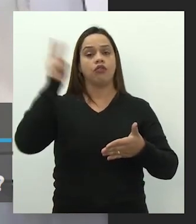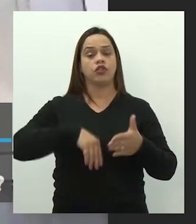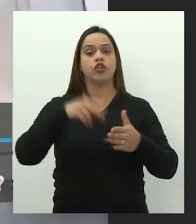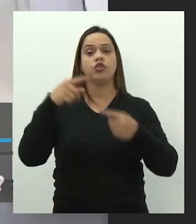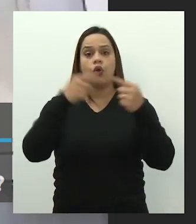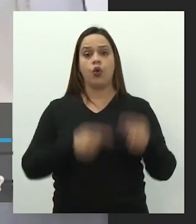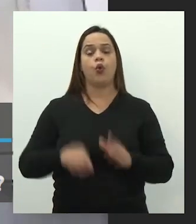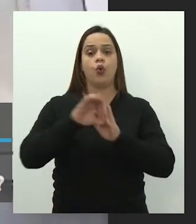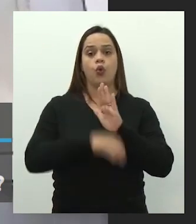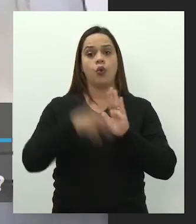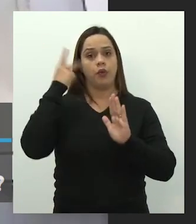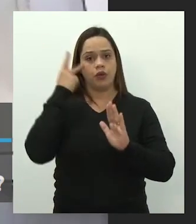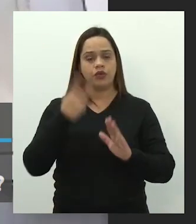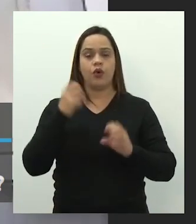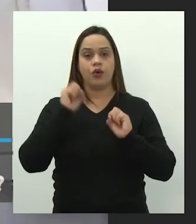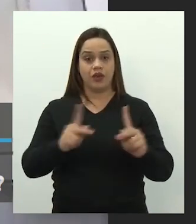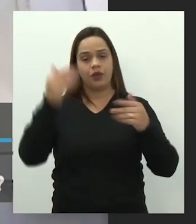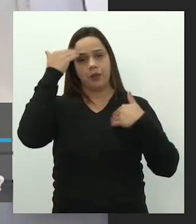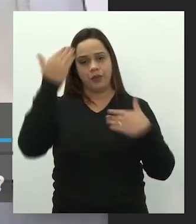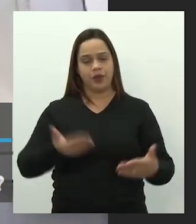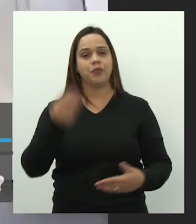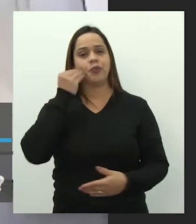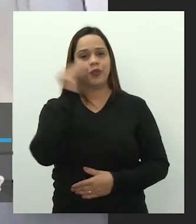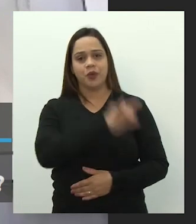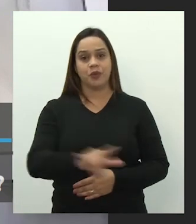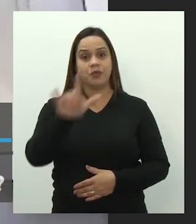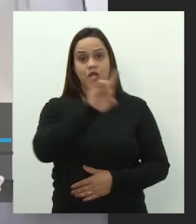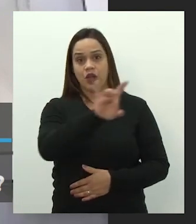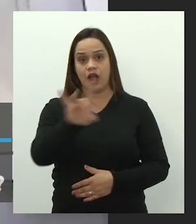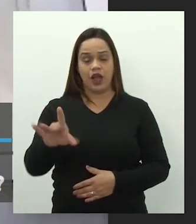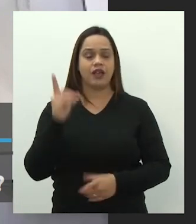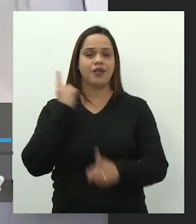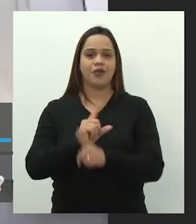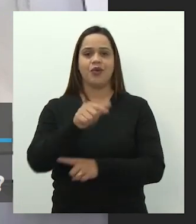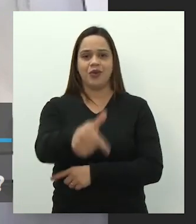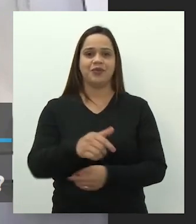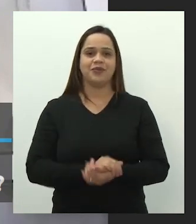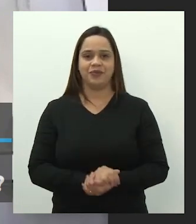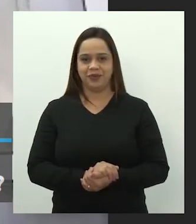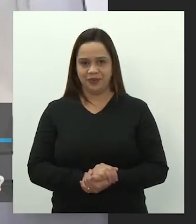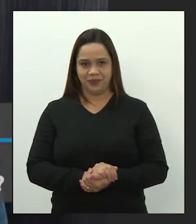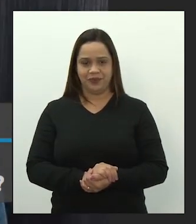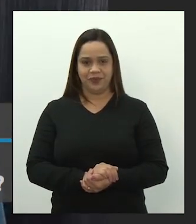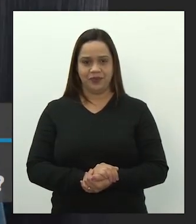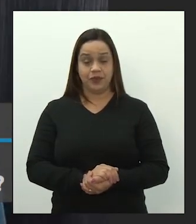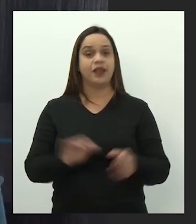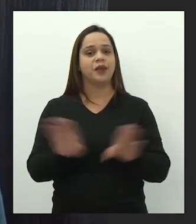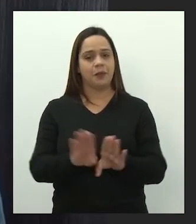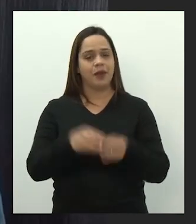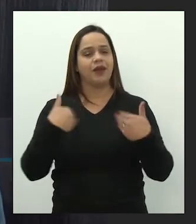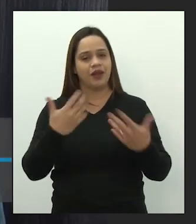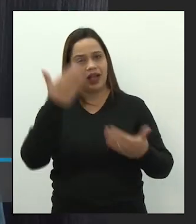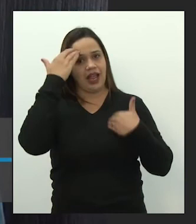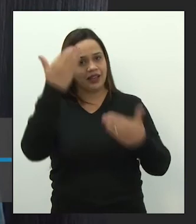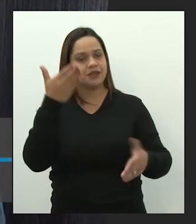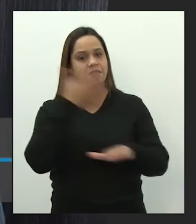gente? Agradeço de coração, um beijo em cada um de vocês e até a próxima. Gente, muito obrigado pela participação